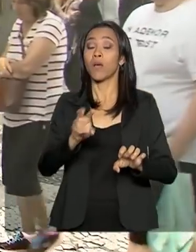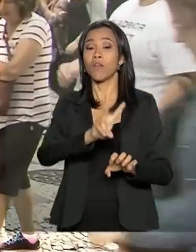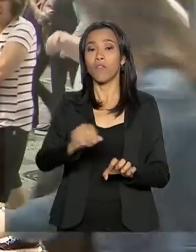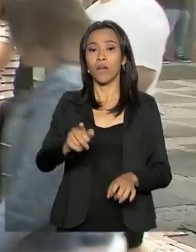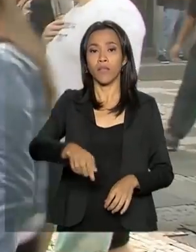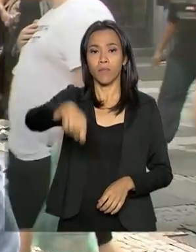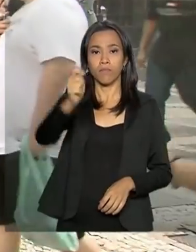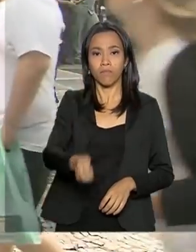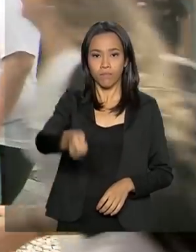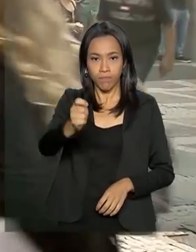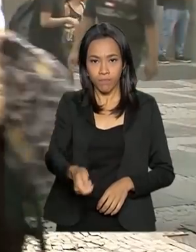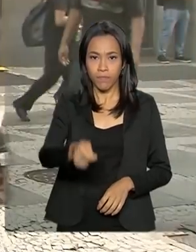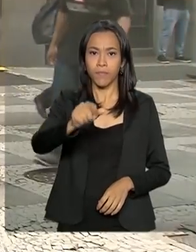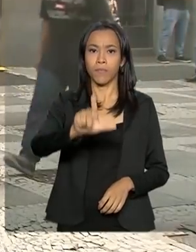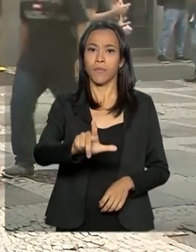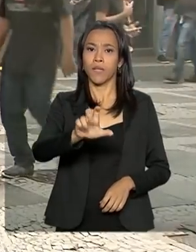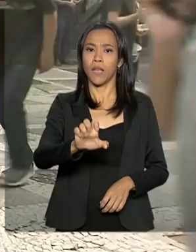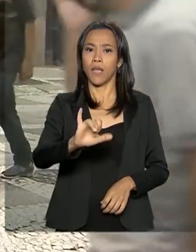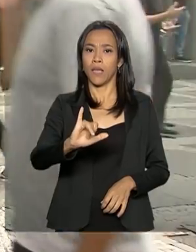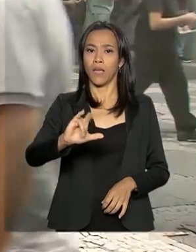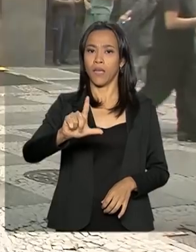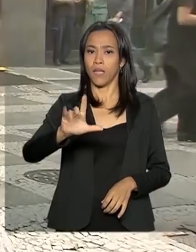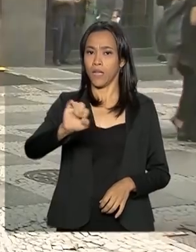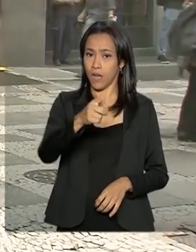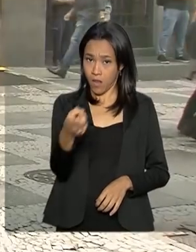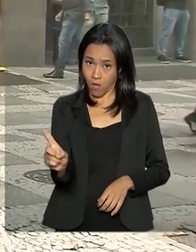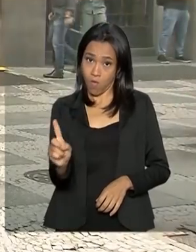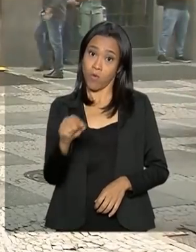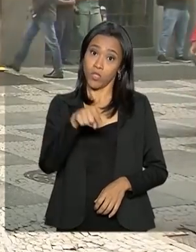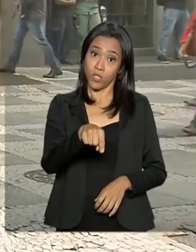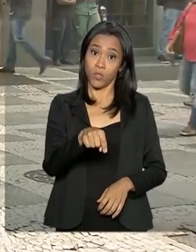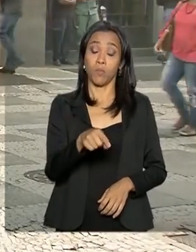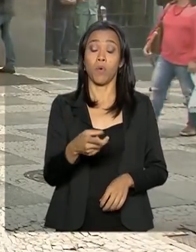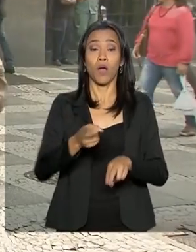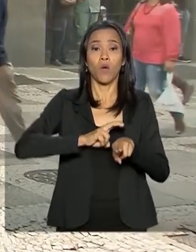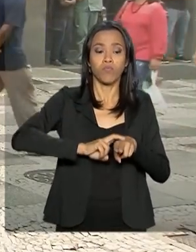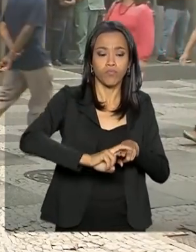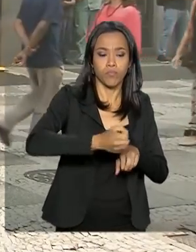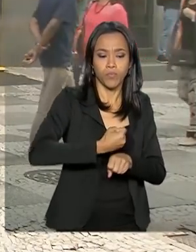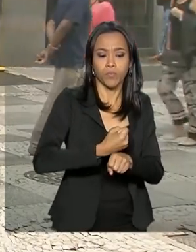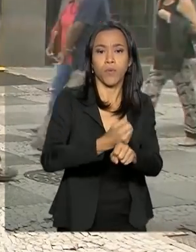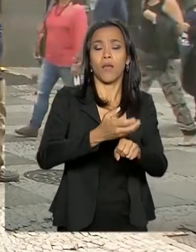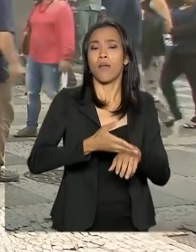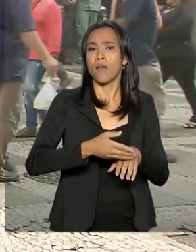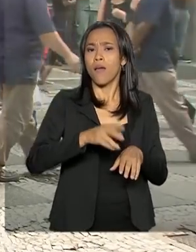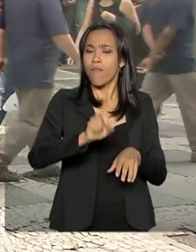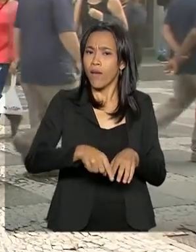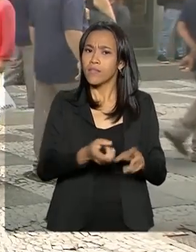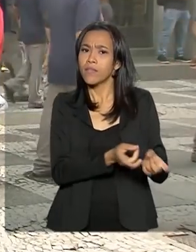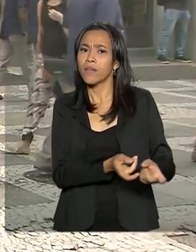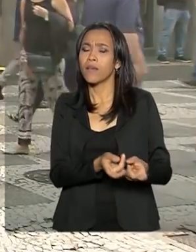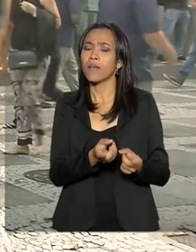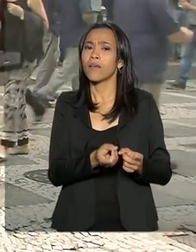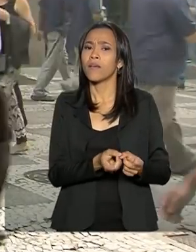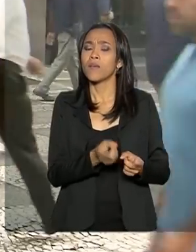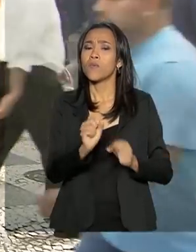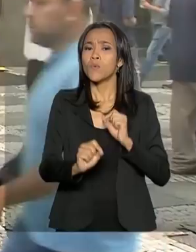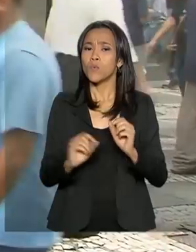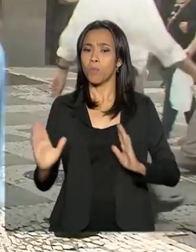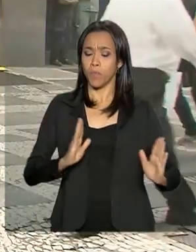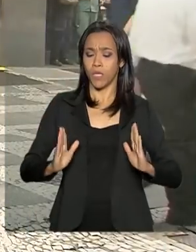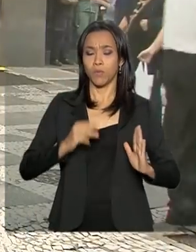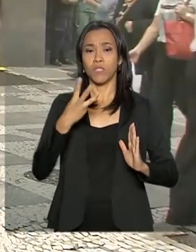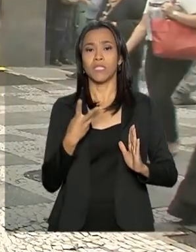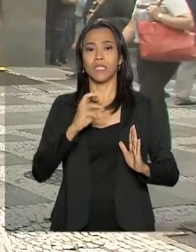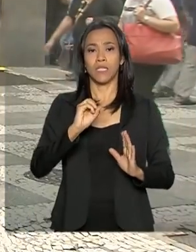Ferrovia Norte-Sul. A operação dessa ferrovia será concedida à iniciativa privada durante 30 anos.